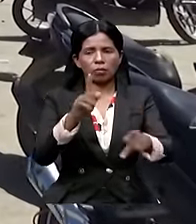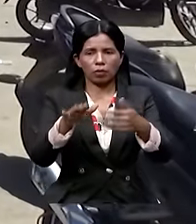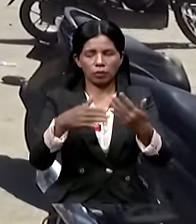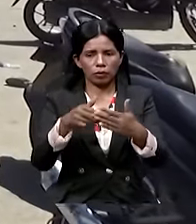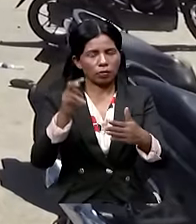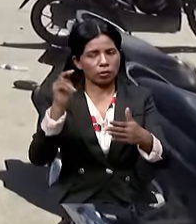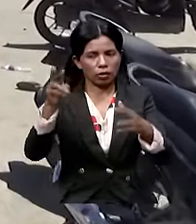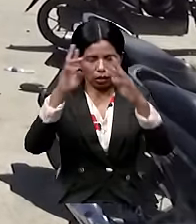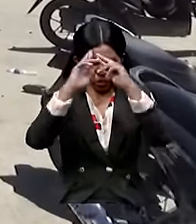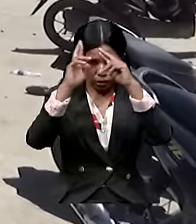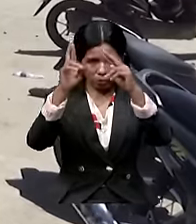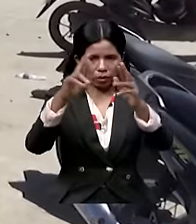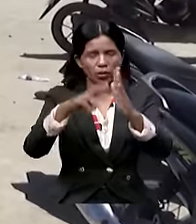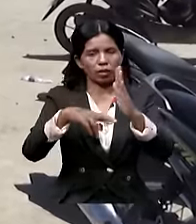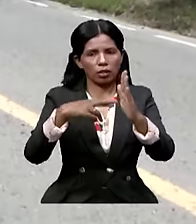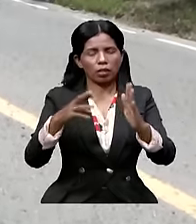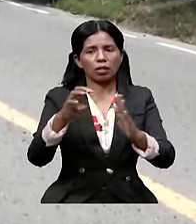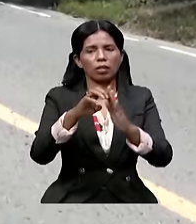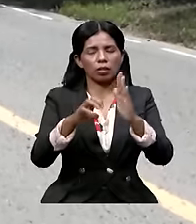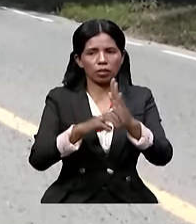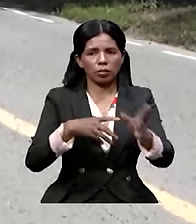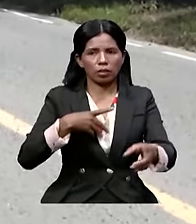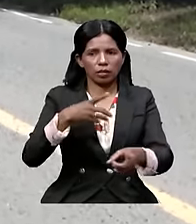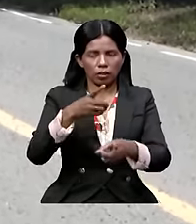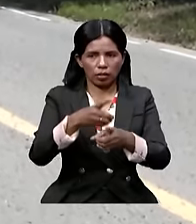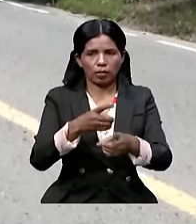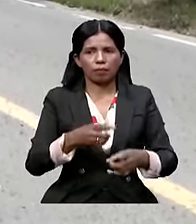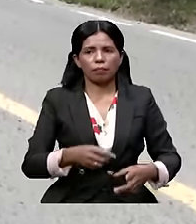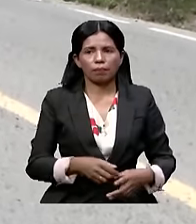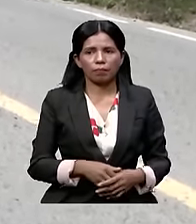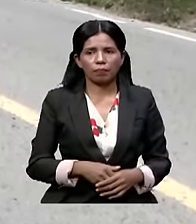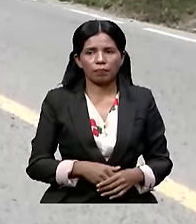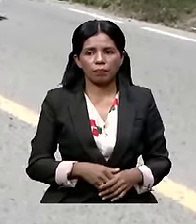no respeito princípio Estado direito democrático. Romualdo Neves, Gêmeo dos Santos, GMN.